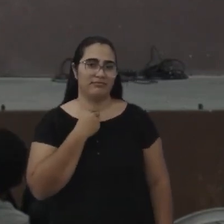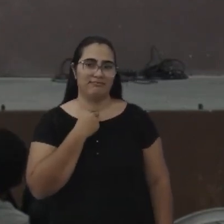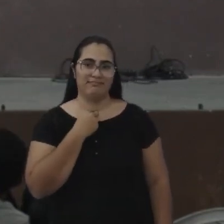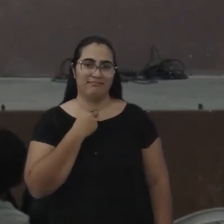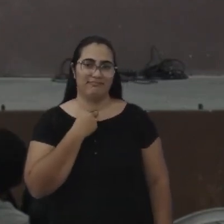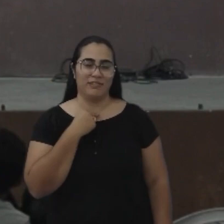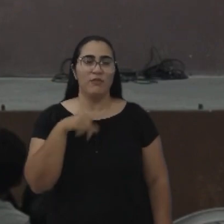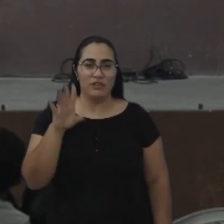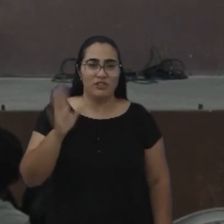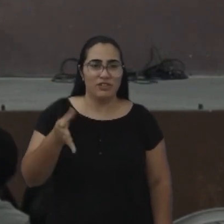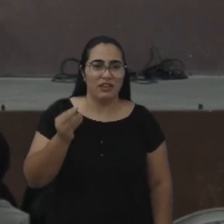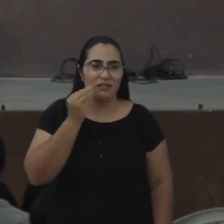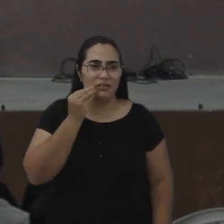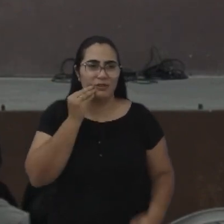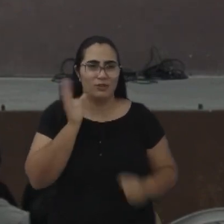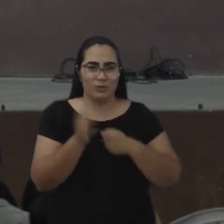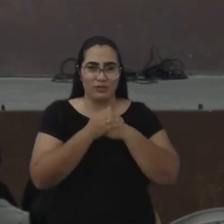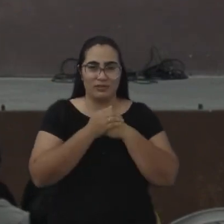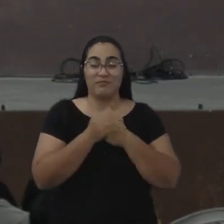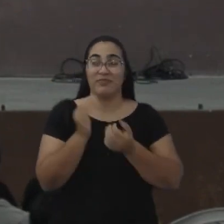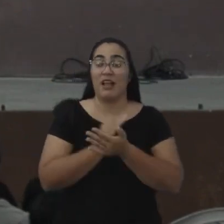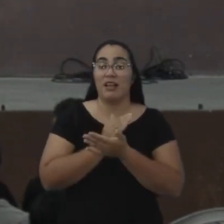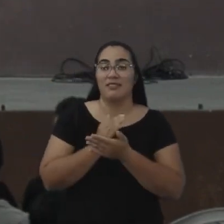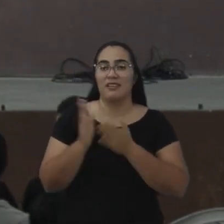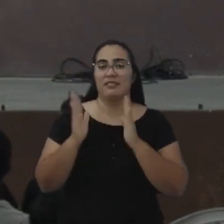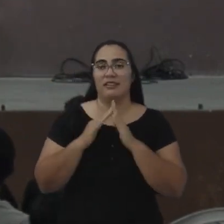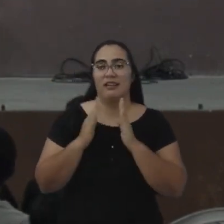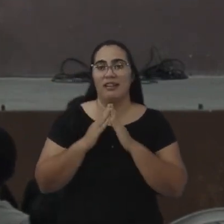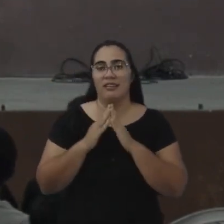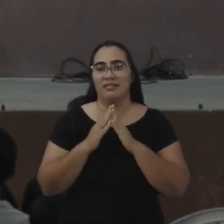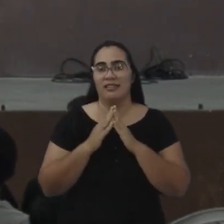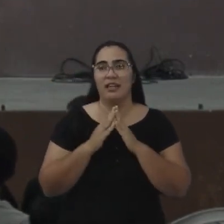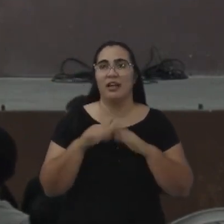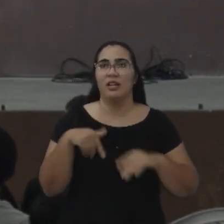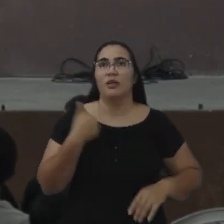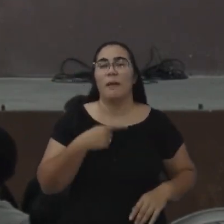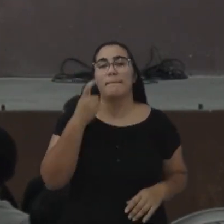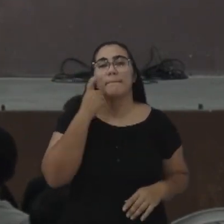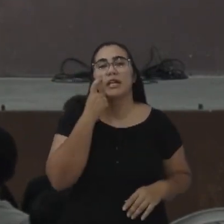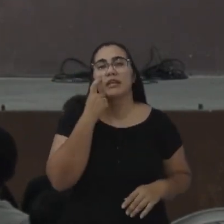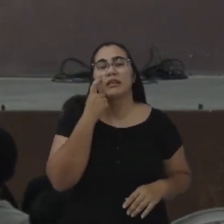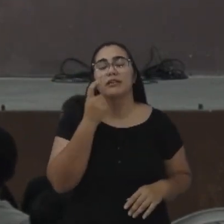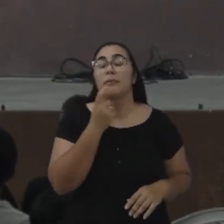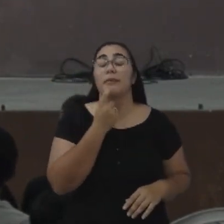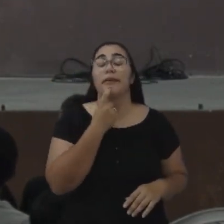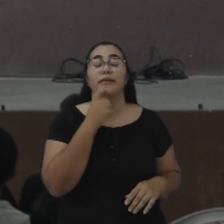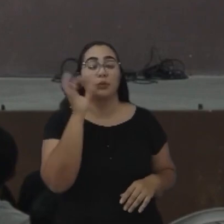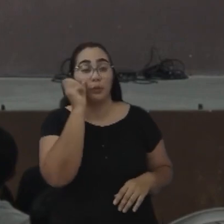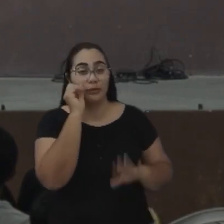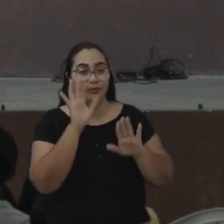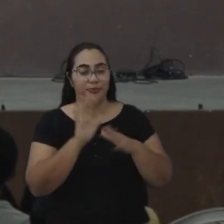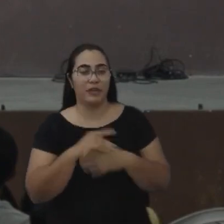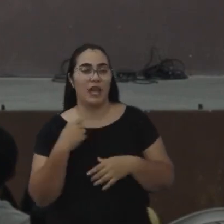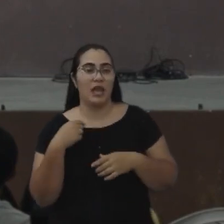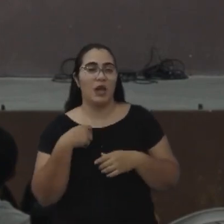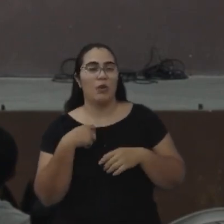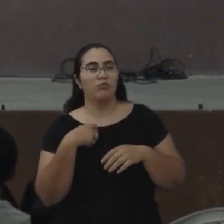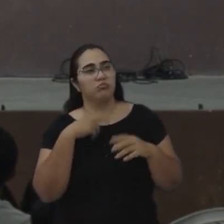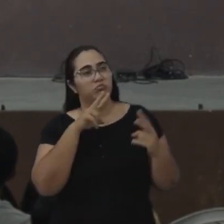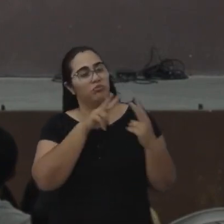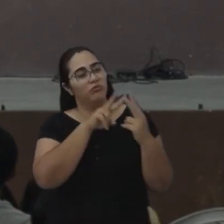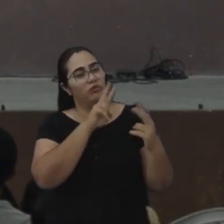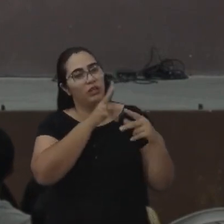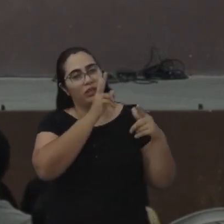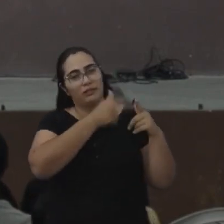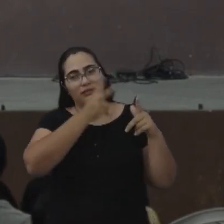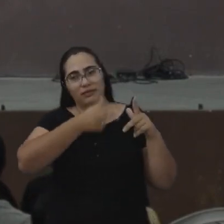Você já tentou esconder luz? Às vezes lá em casa, quando a gente está próximo a ir dormir, eu tenho o costume, irmãos, de antes de ir dormir eu assisto uma série, leio um